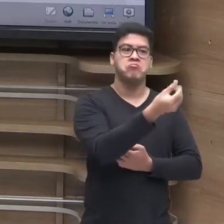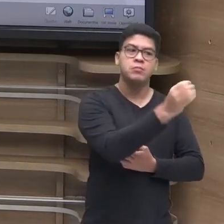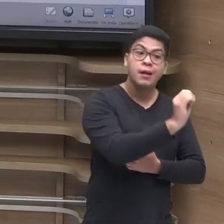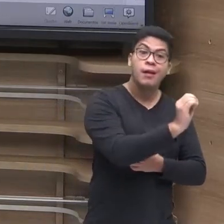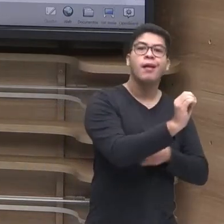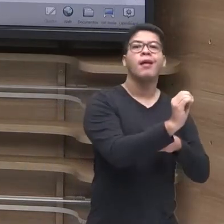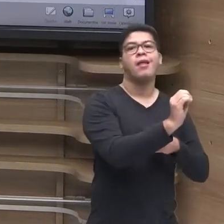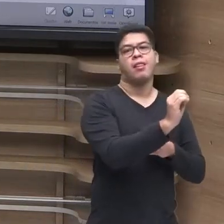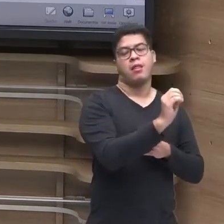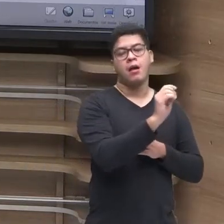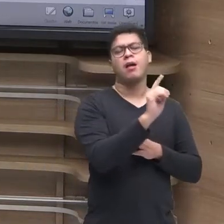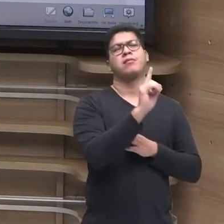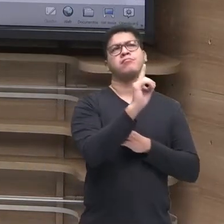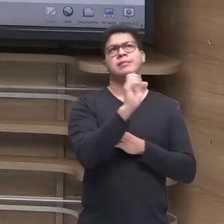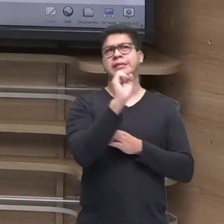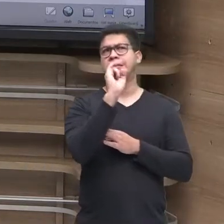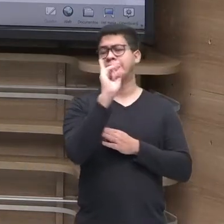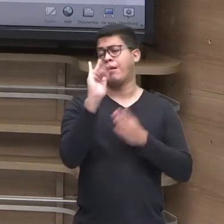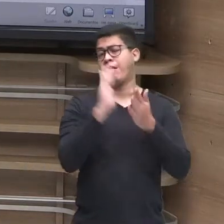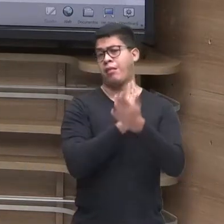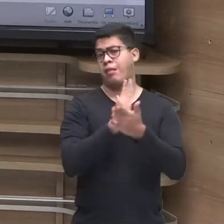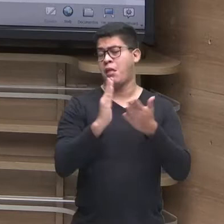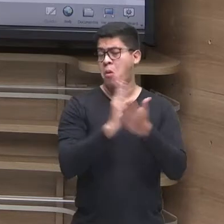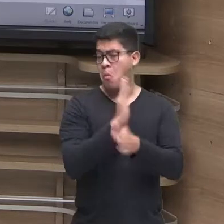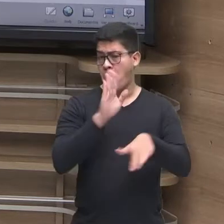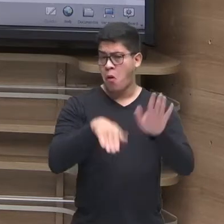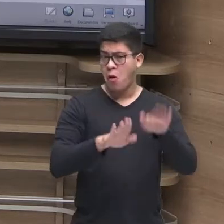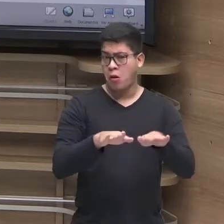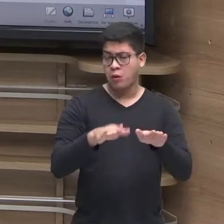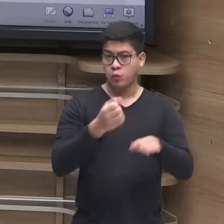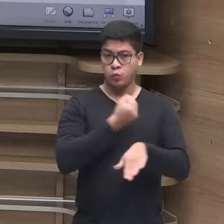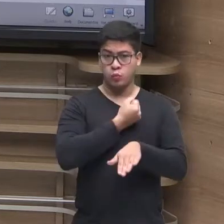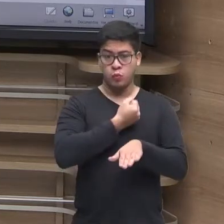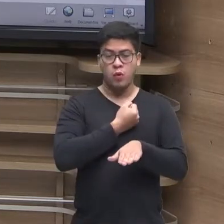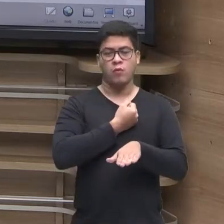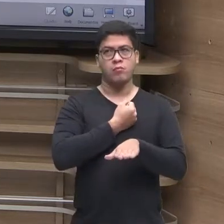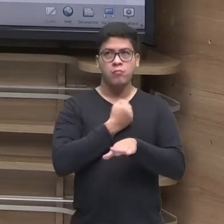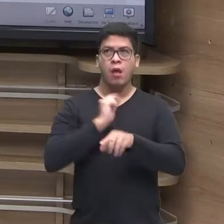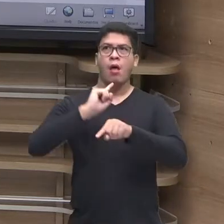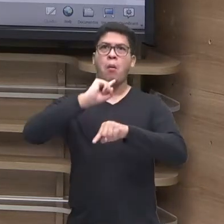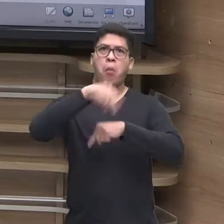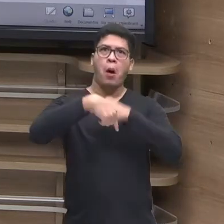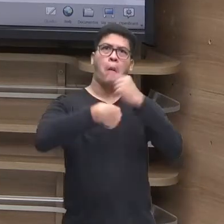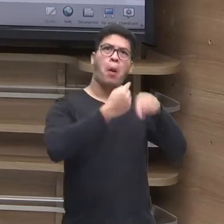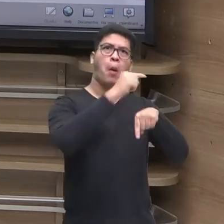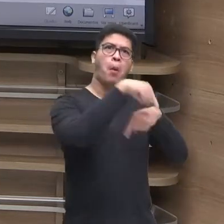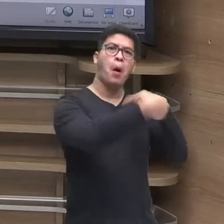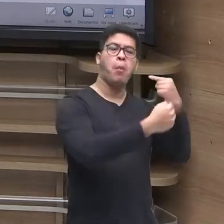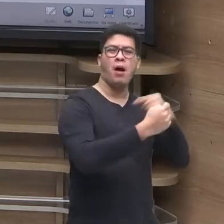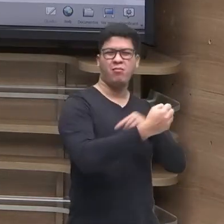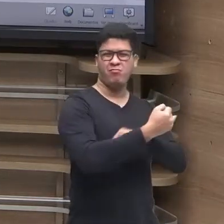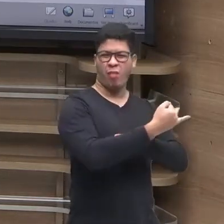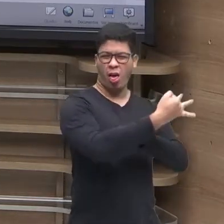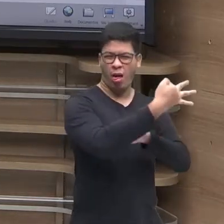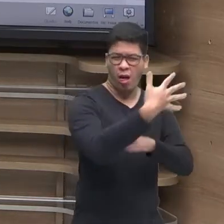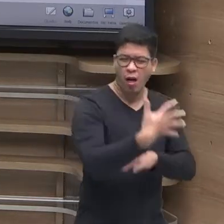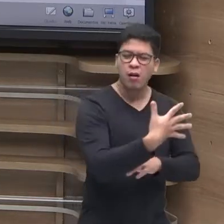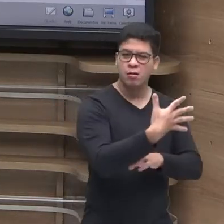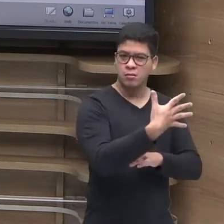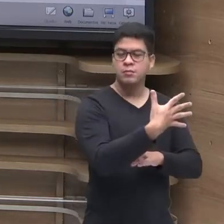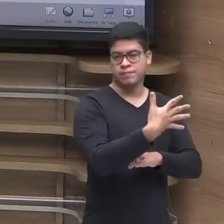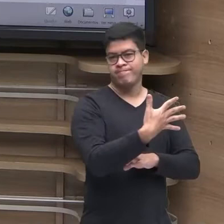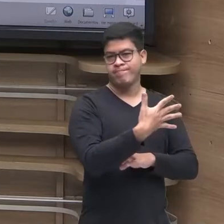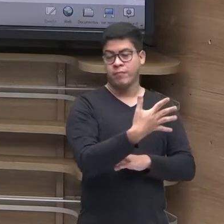contar várias vezes, né? Então, aqui está uma outra maneira de você descobrir, tá, se um número é múltiplo ou não de outro.